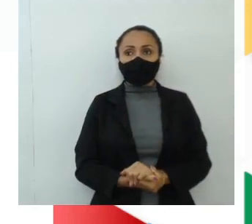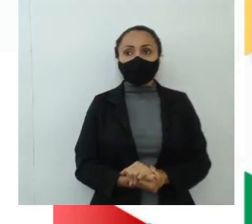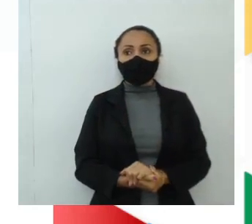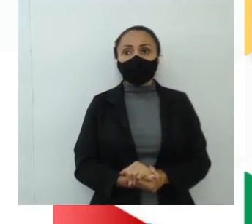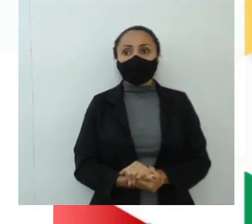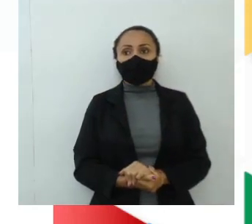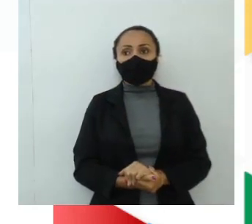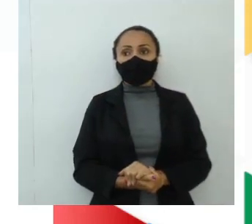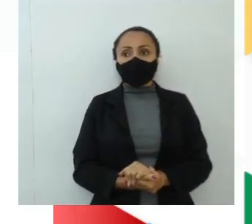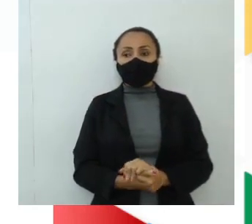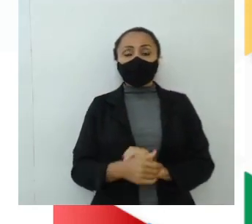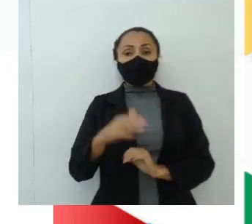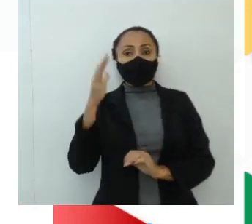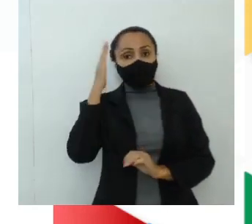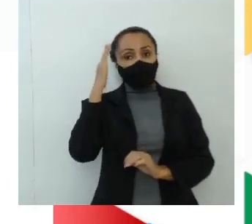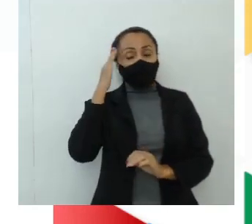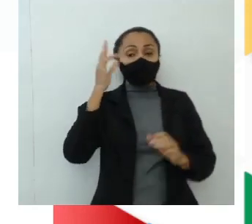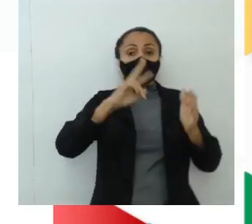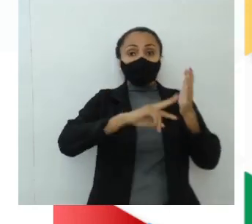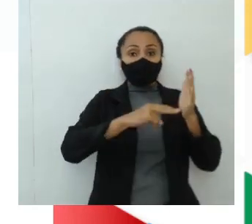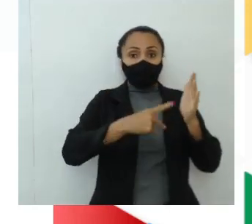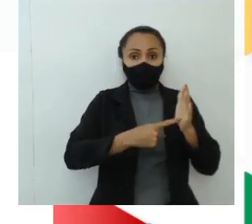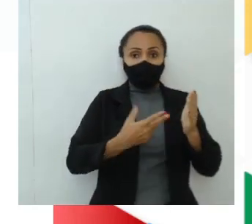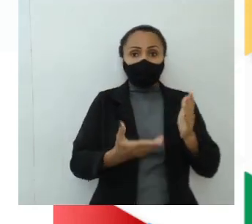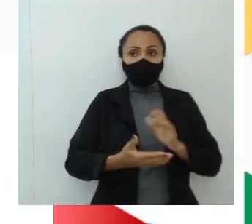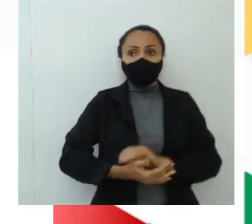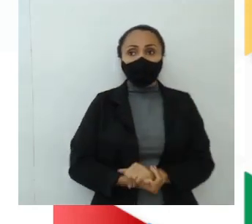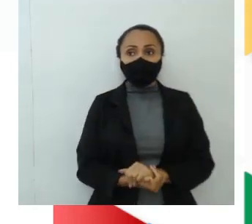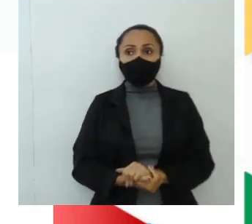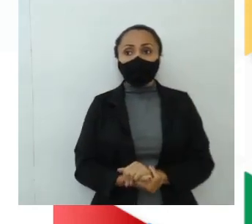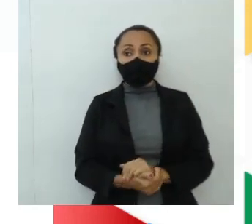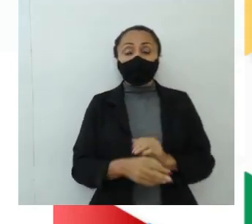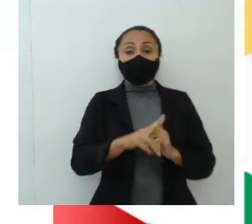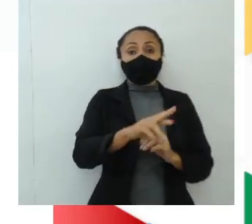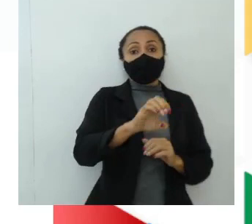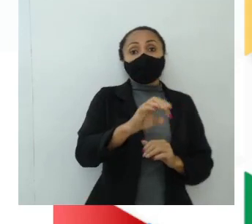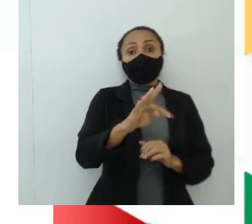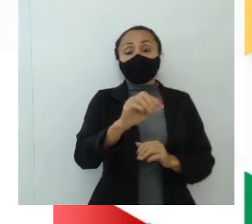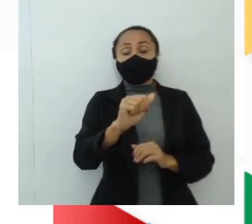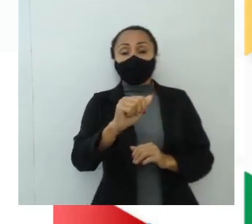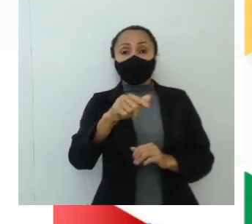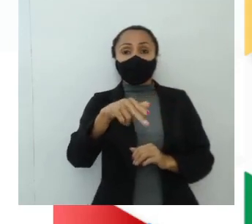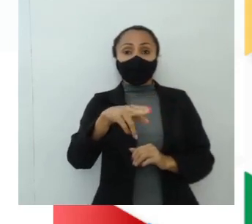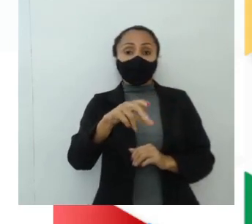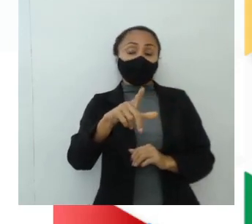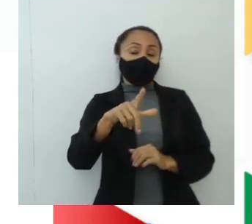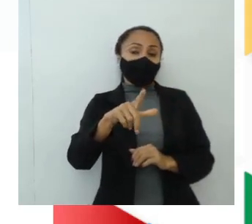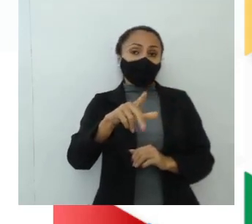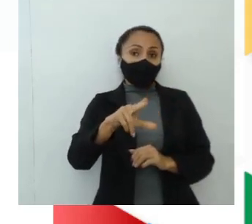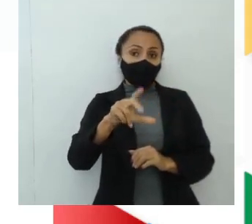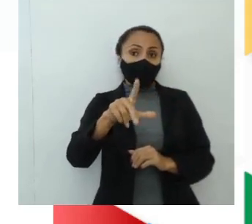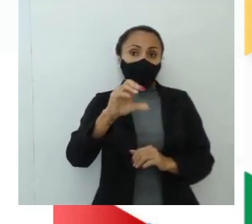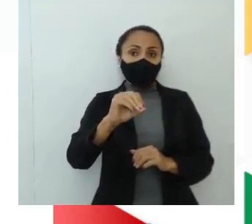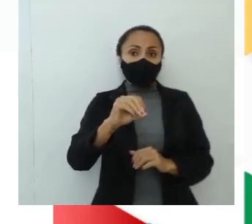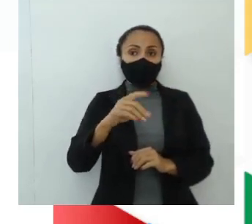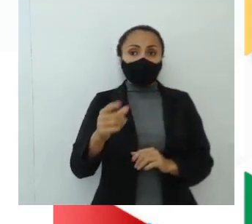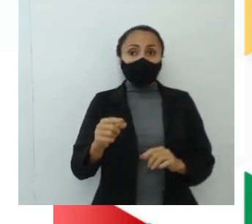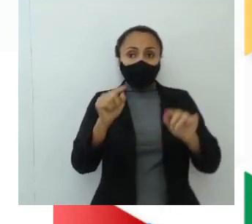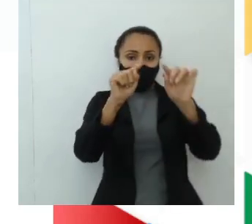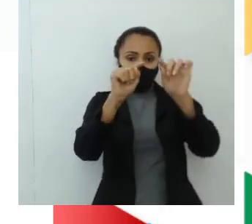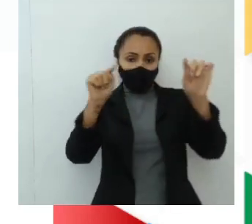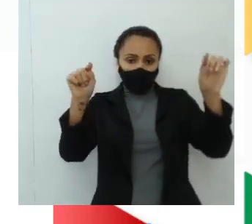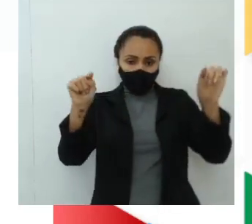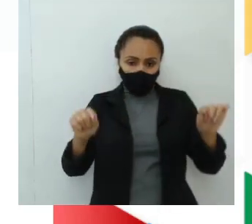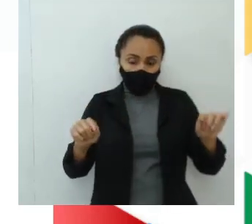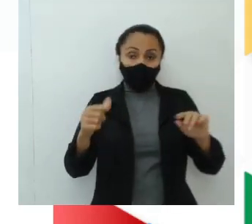dobro, e a gente vai entender o que significa, né, que a relação de um retângulo, não é um trapézio, de mede 2. Agora é um